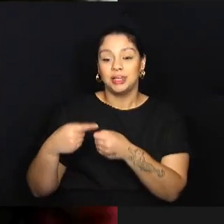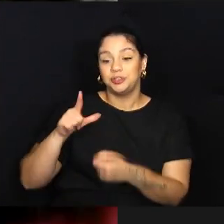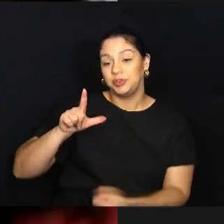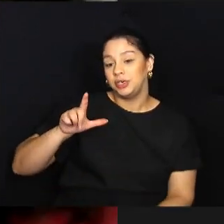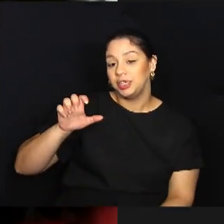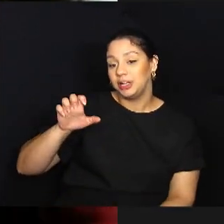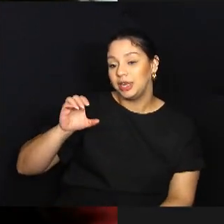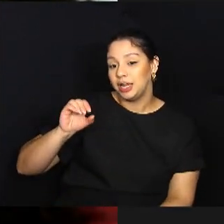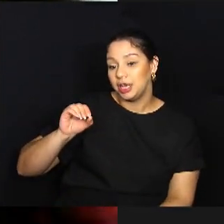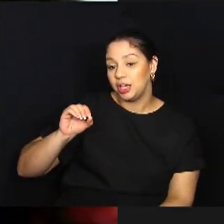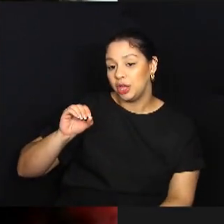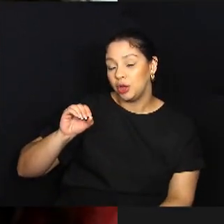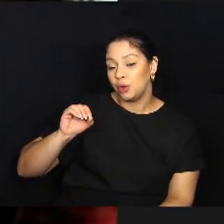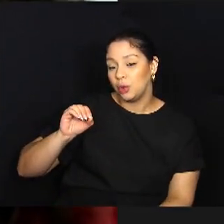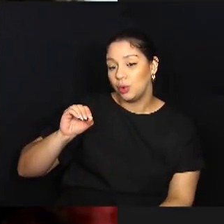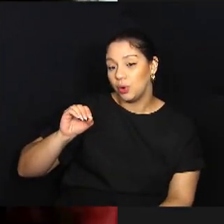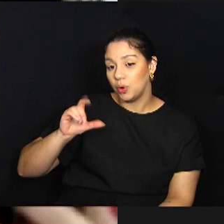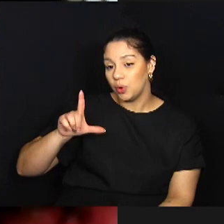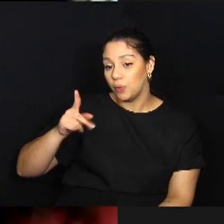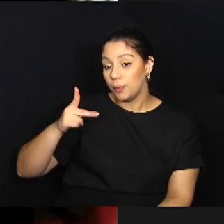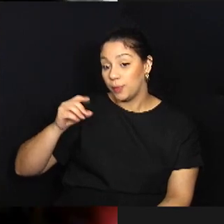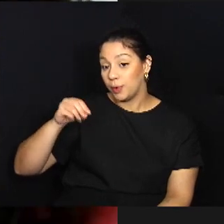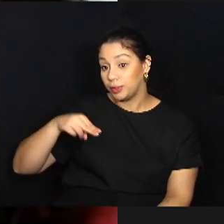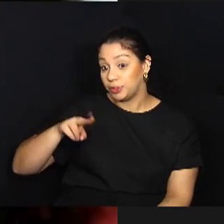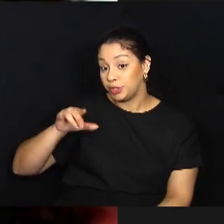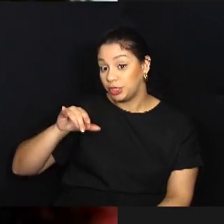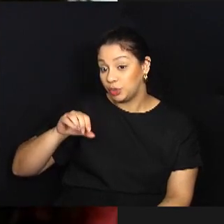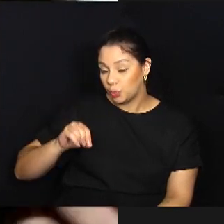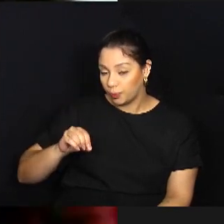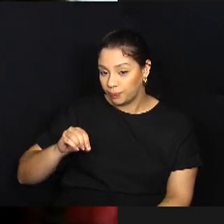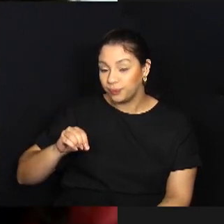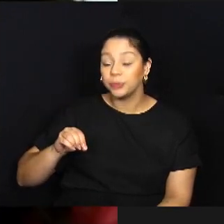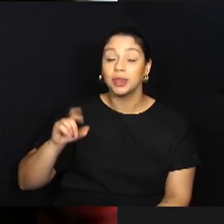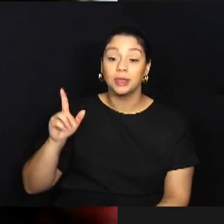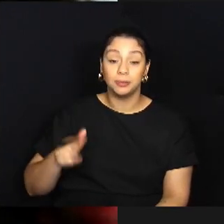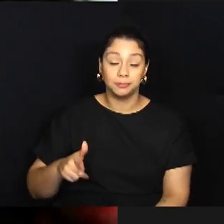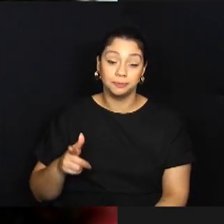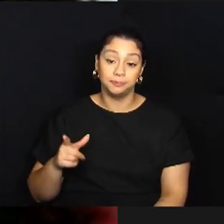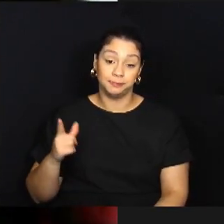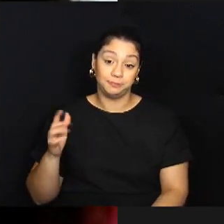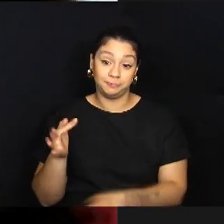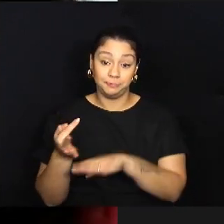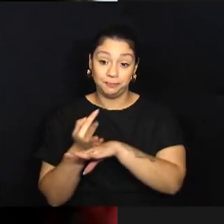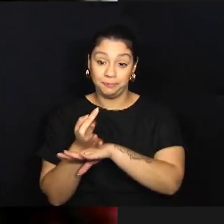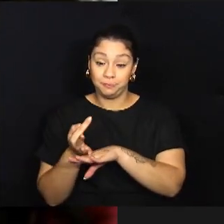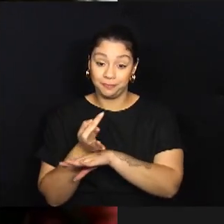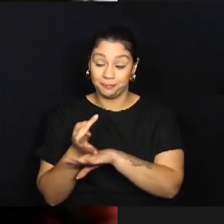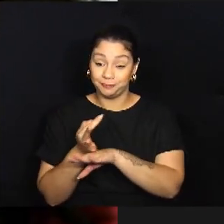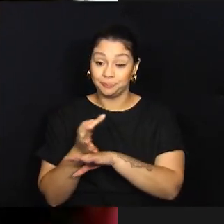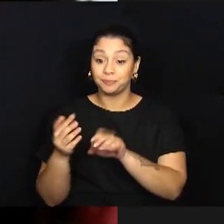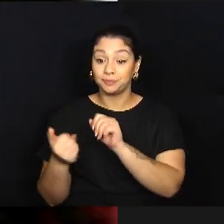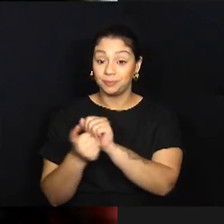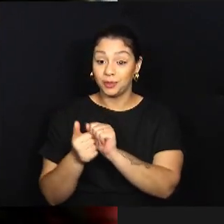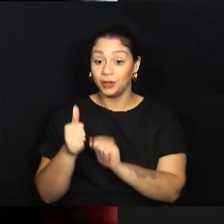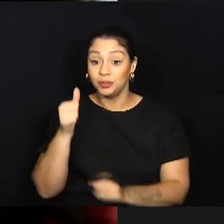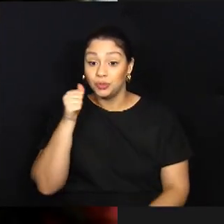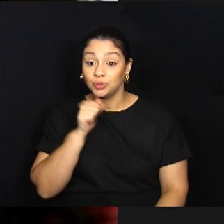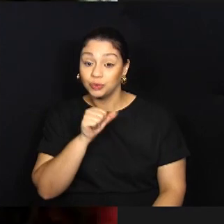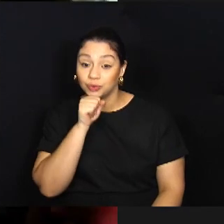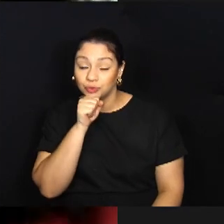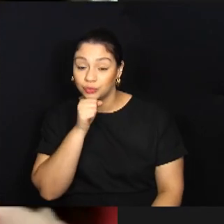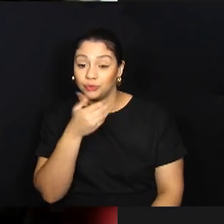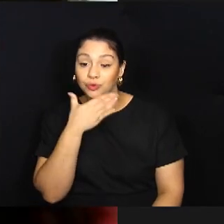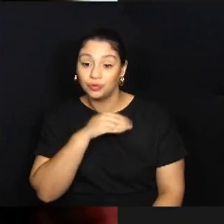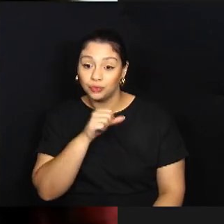dos pais do Fernando Sabino. O Fernando Sabino, né, pelo que consta, passava férias na casa dos avós. Os avós deles são de